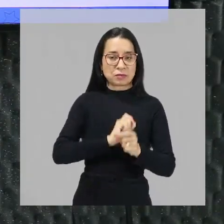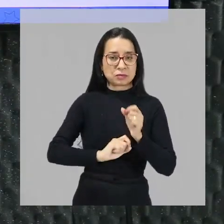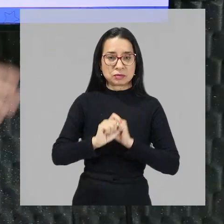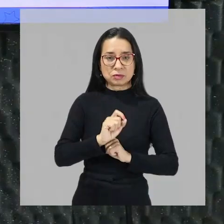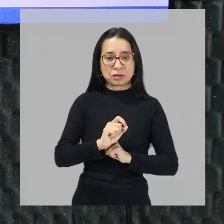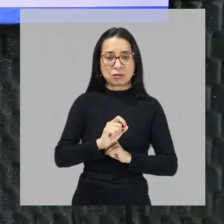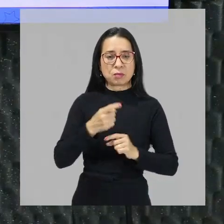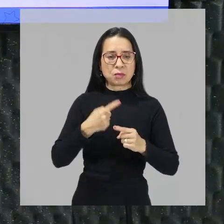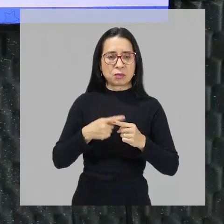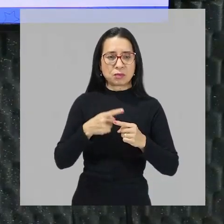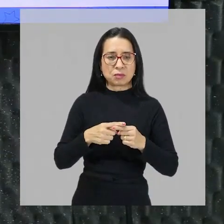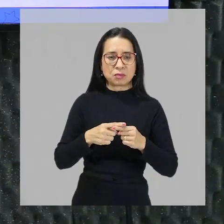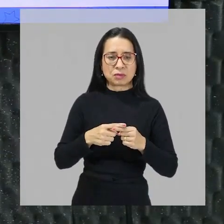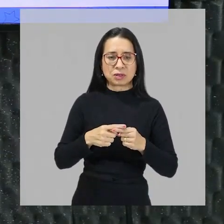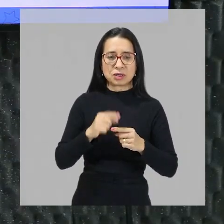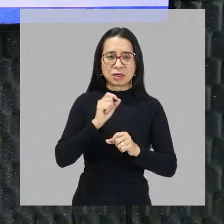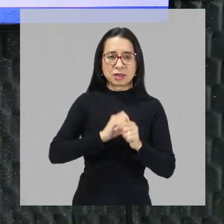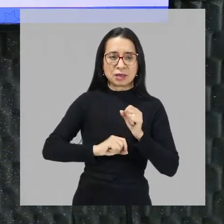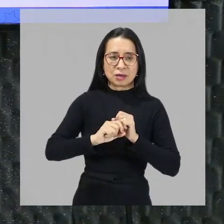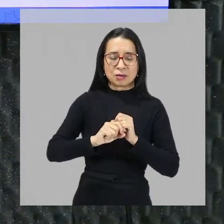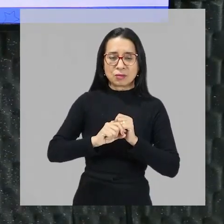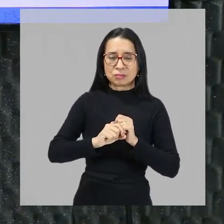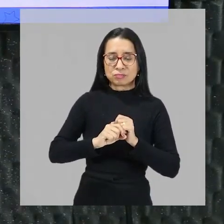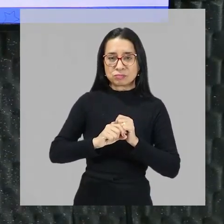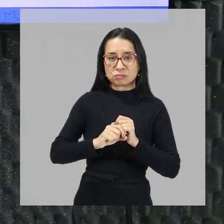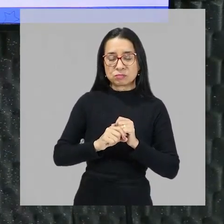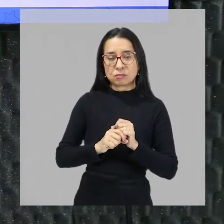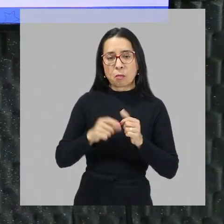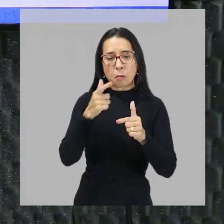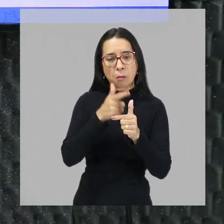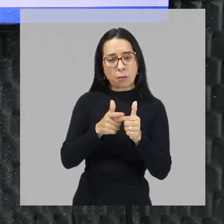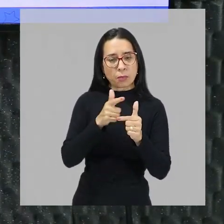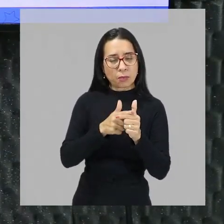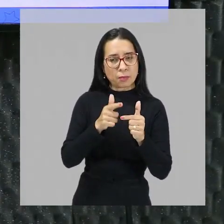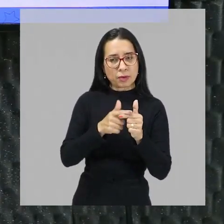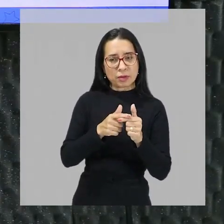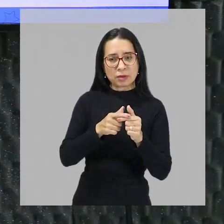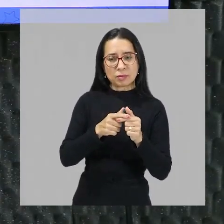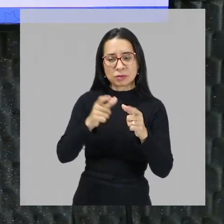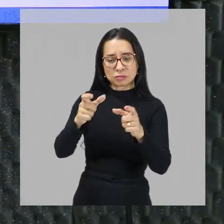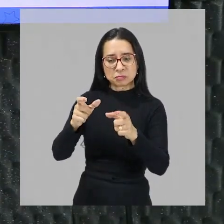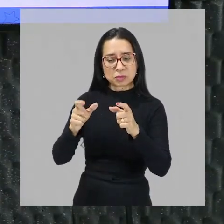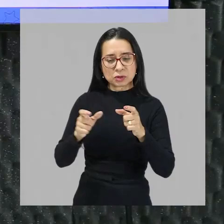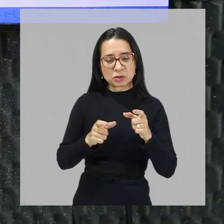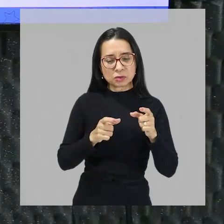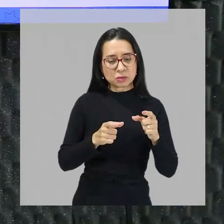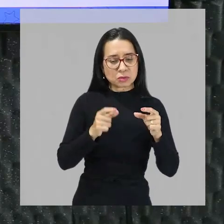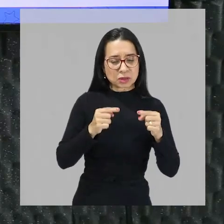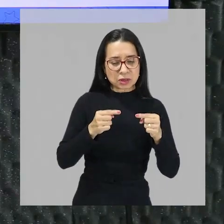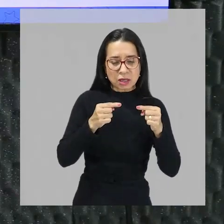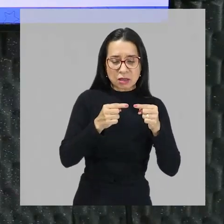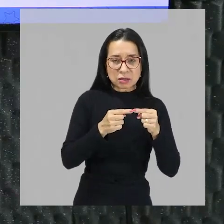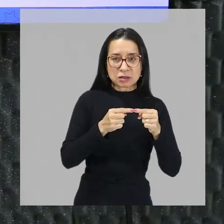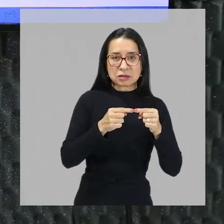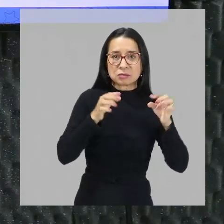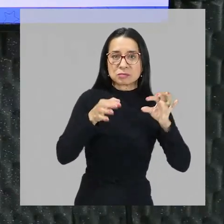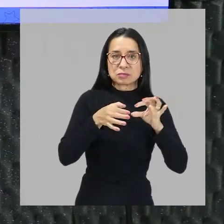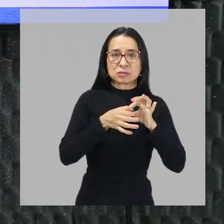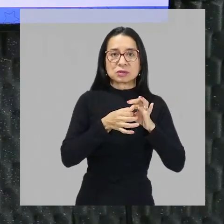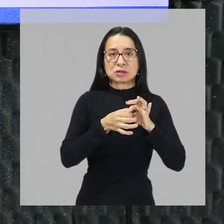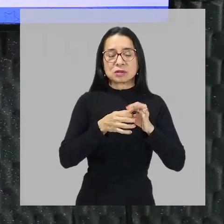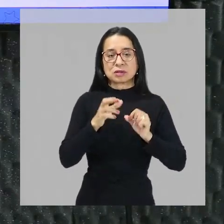de uma manobra lá dos setores ligados ao regime civil-militar brasileiro. E nós temos